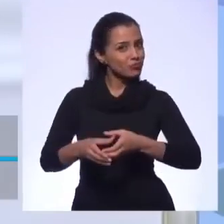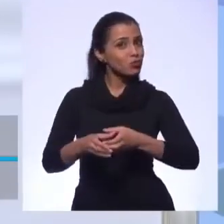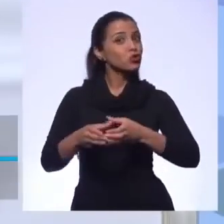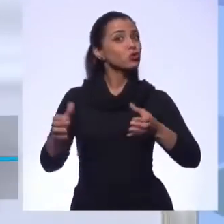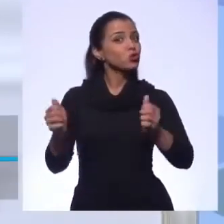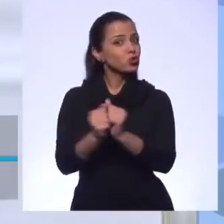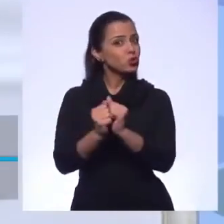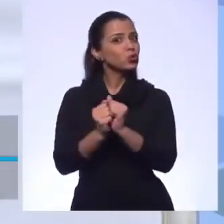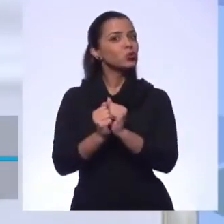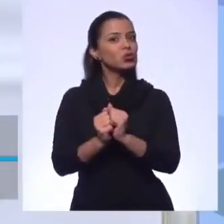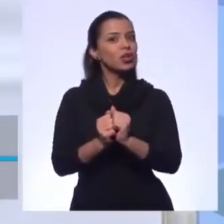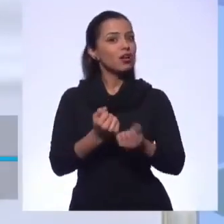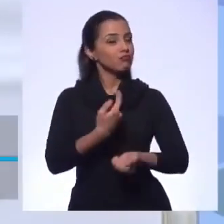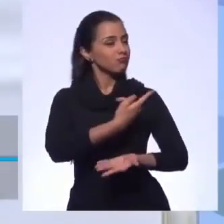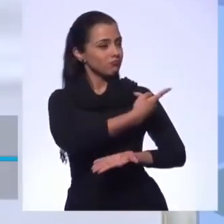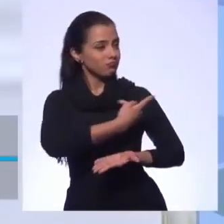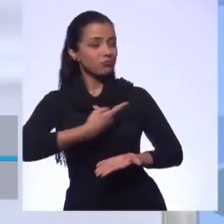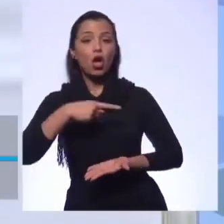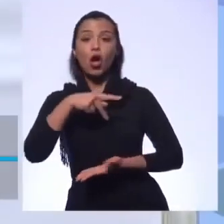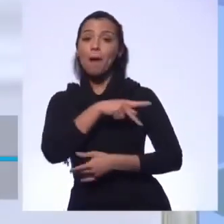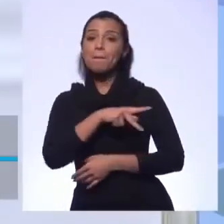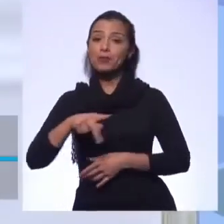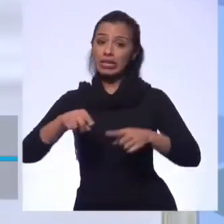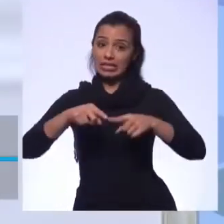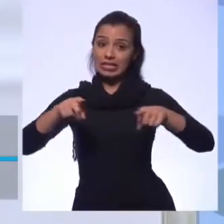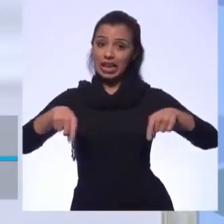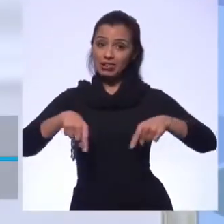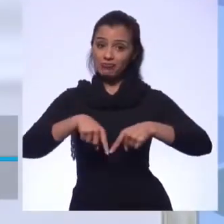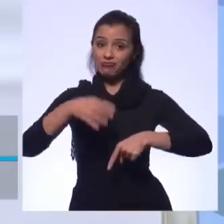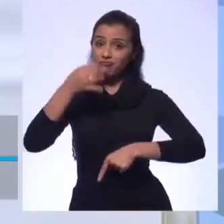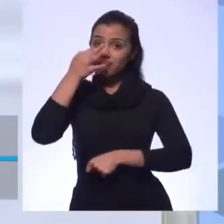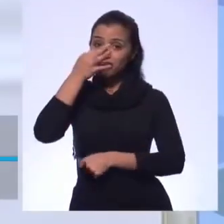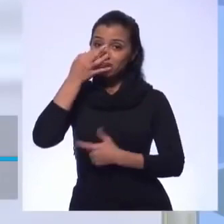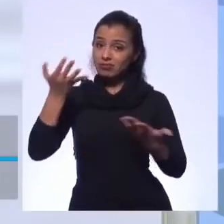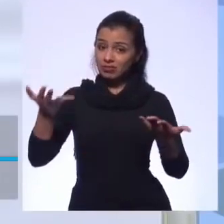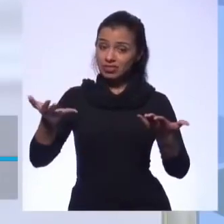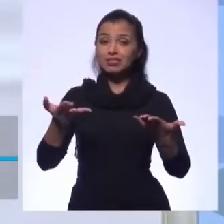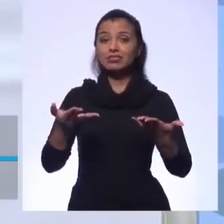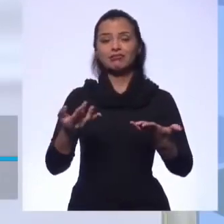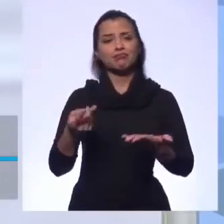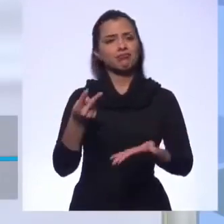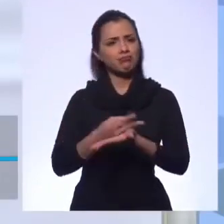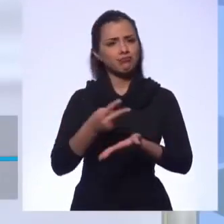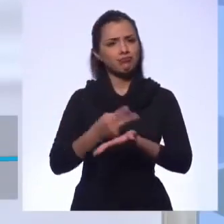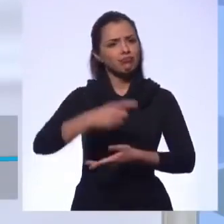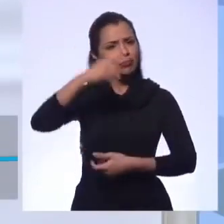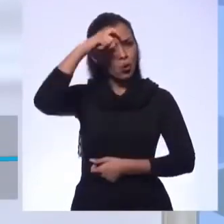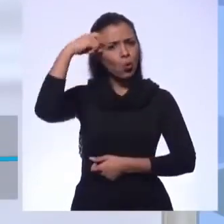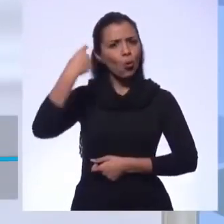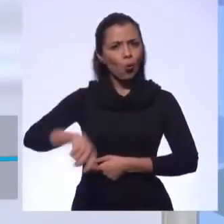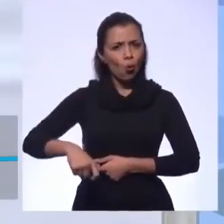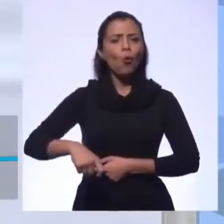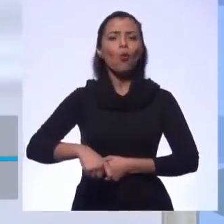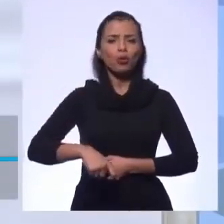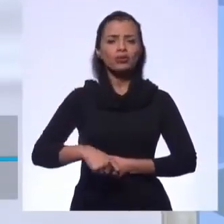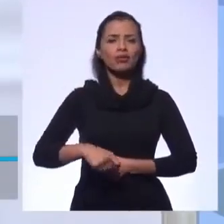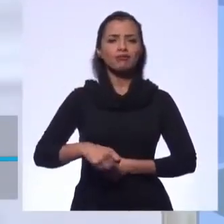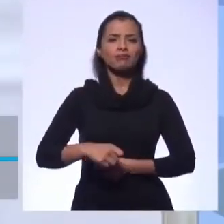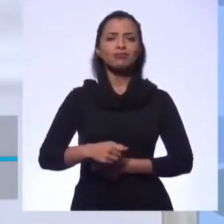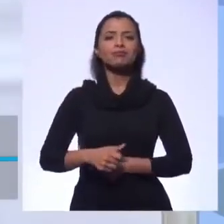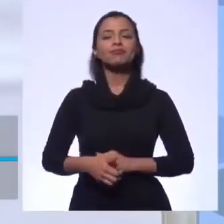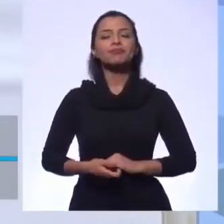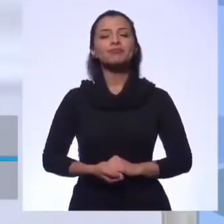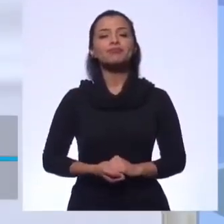aqui, eu e o professor Magno, nós somos professores, viu? De sala de aula também, tá? Estávamos lá no chão, ó, com nossos 40 e tantos alunos lá mandando